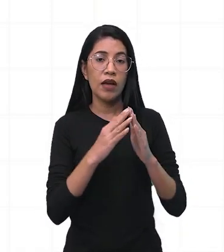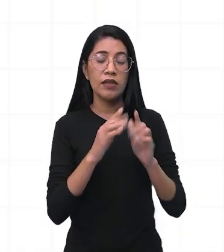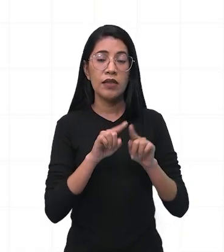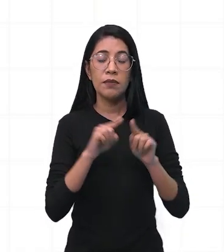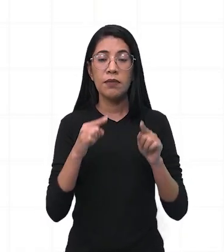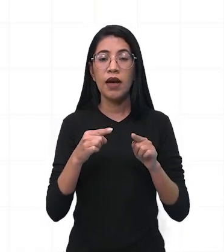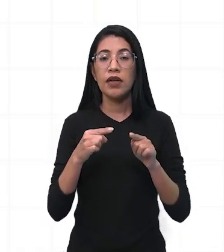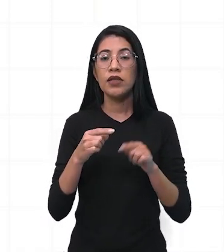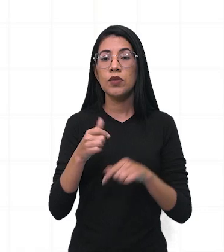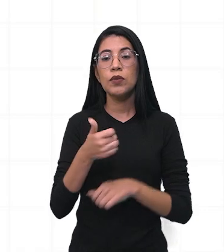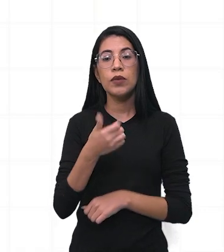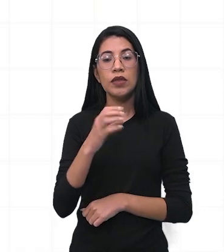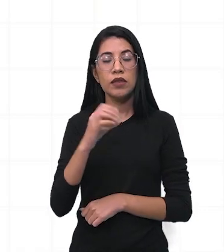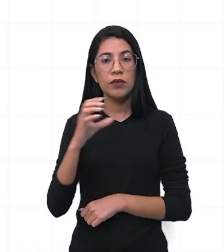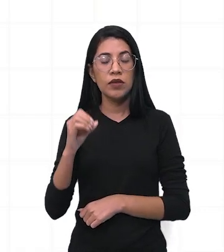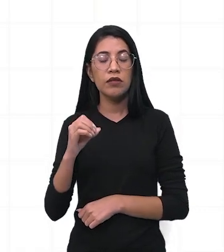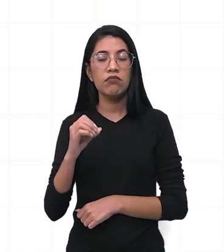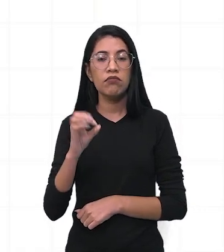a 100%.